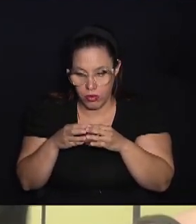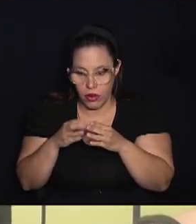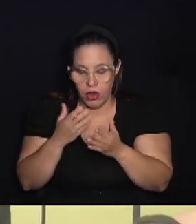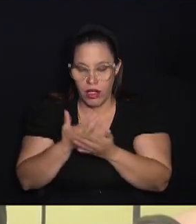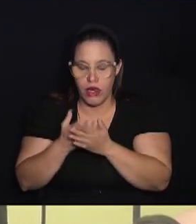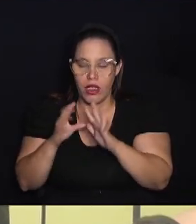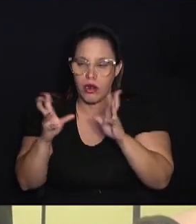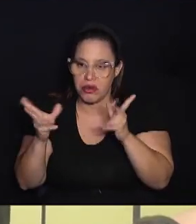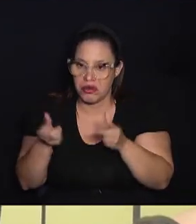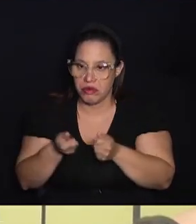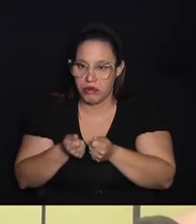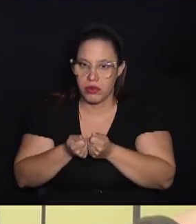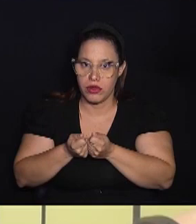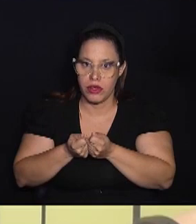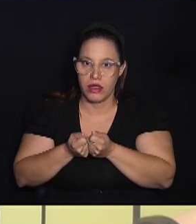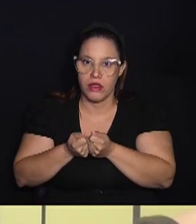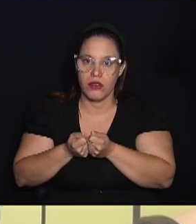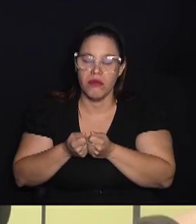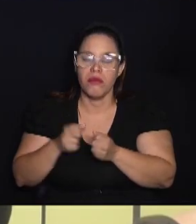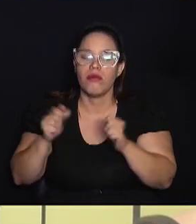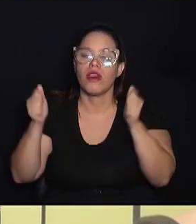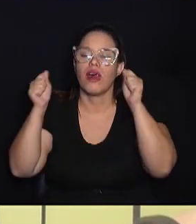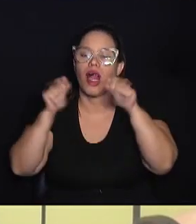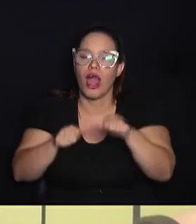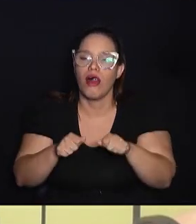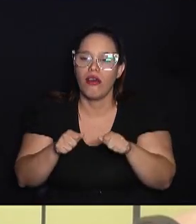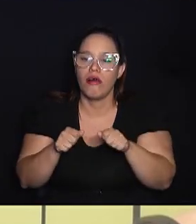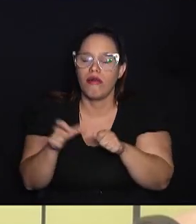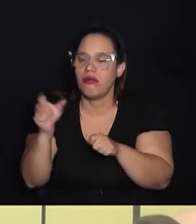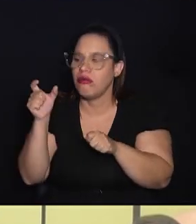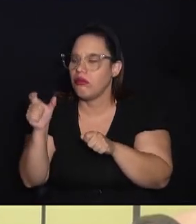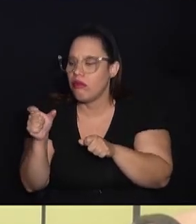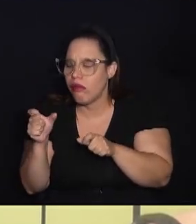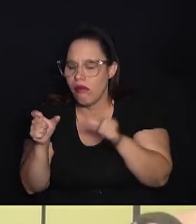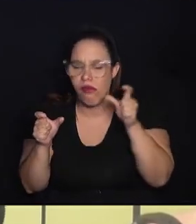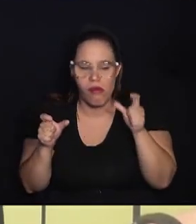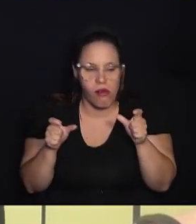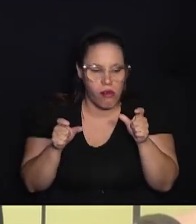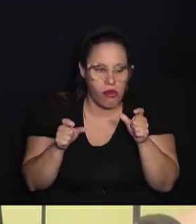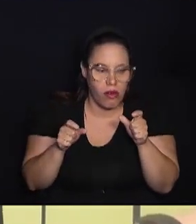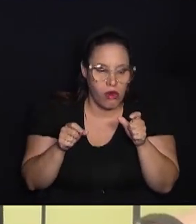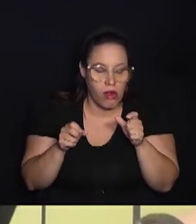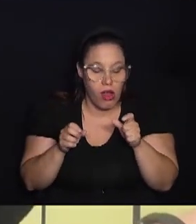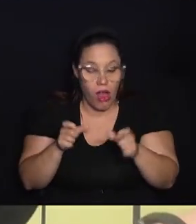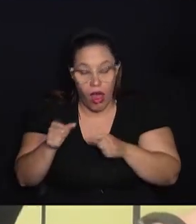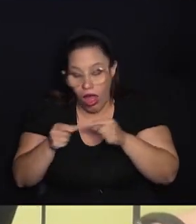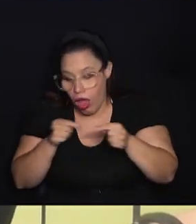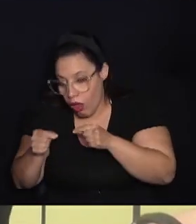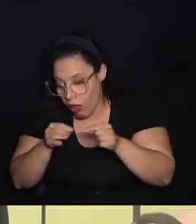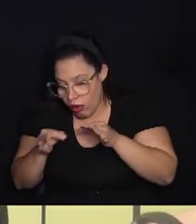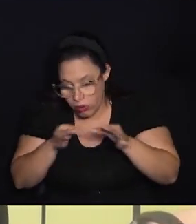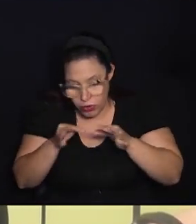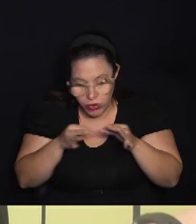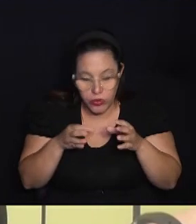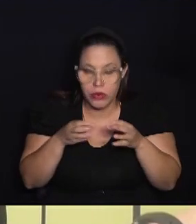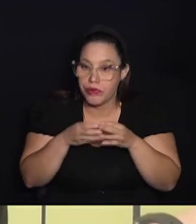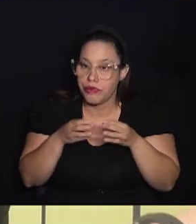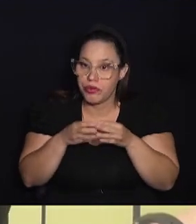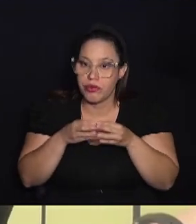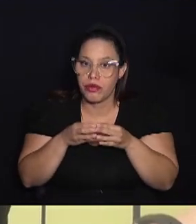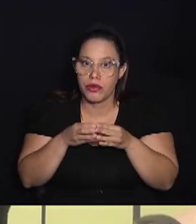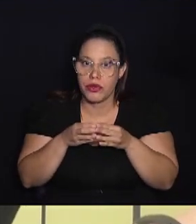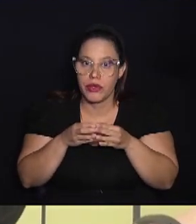de pessoas ainda assim é possível que a gente vá singularizando pequenos toques e pequen nos ajustes no grupo para ir